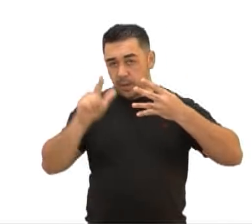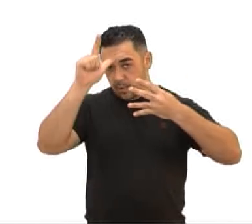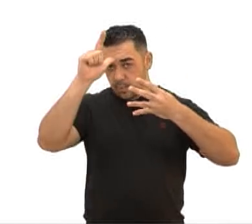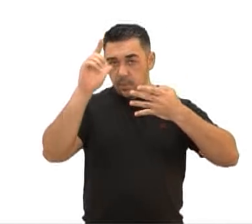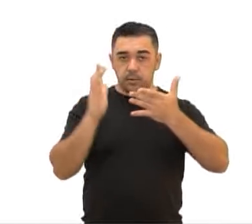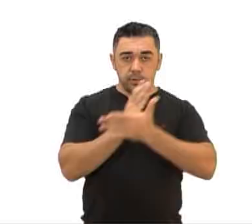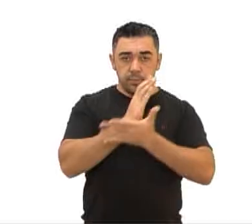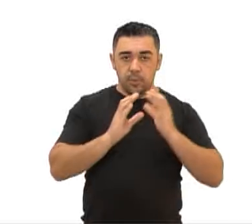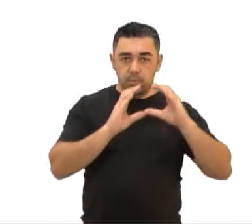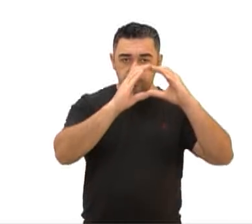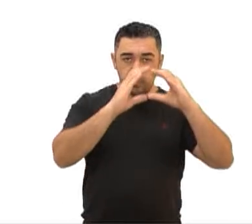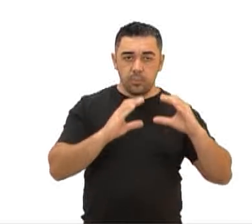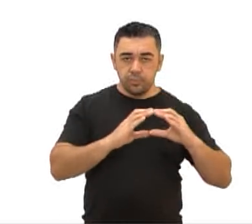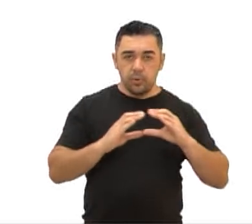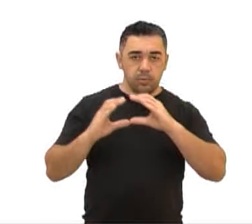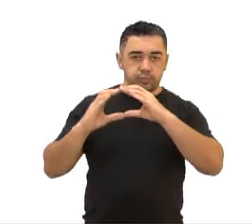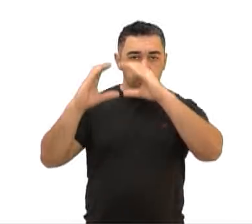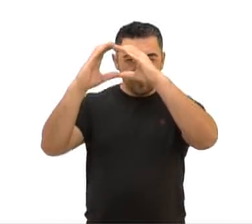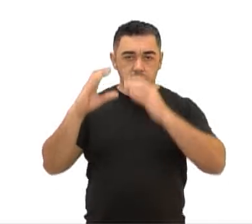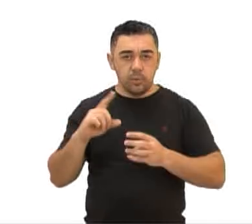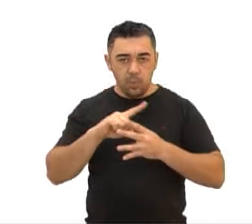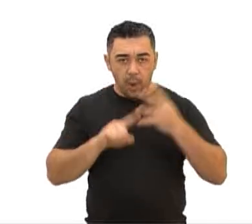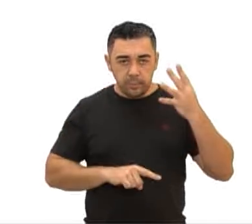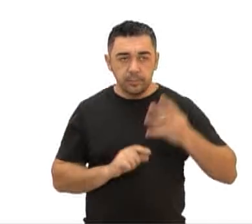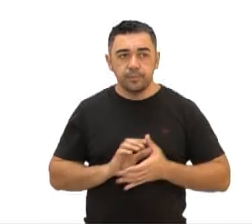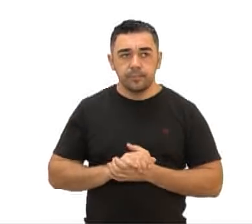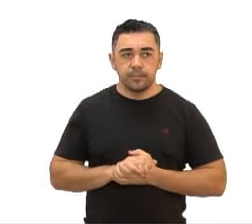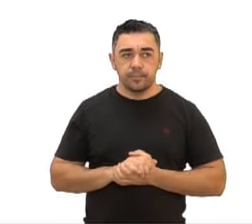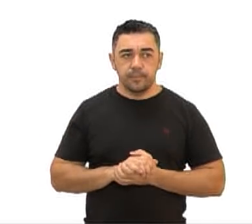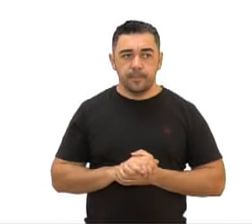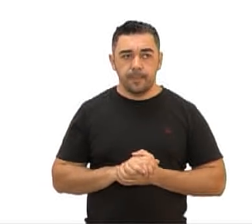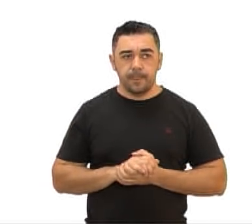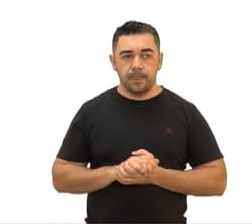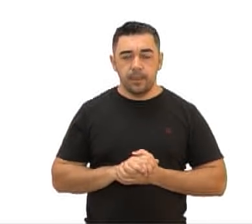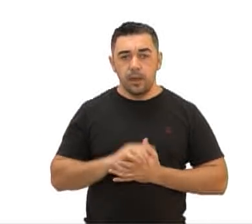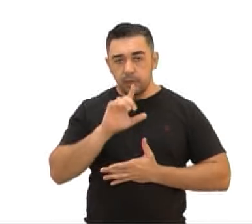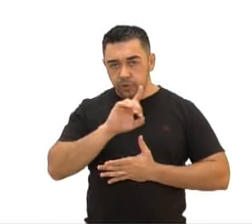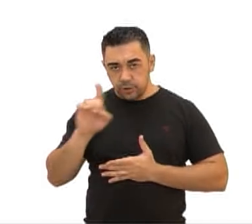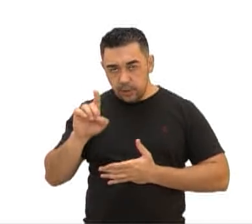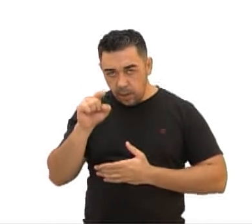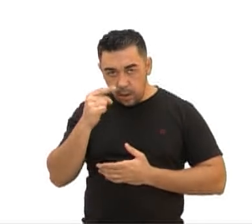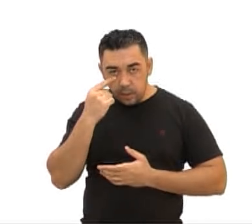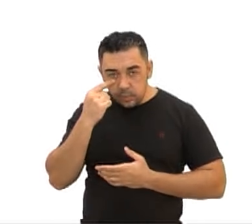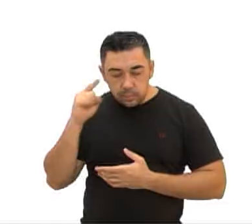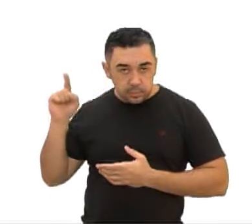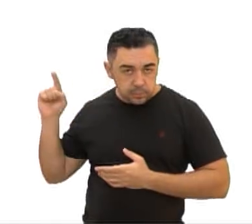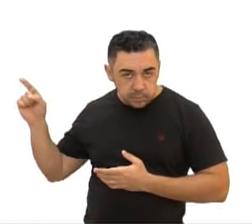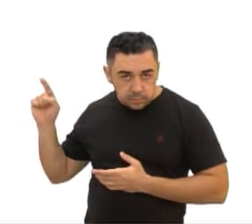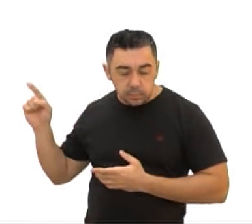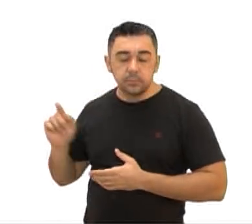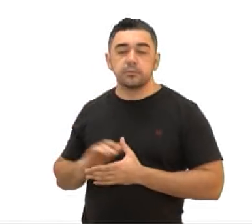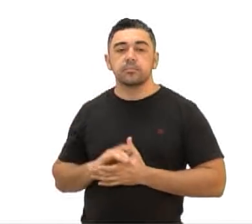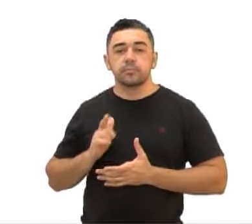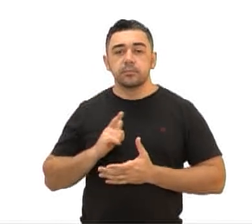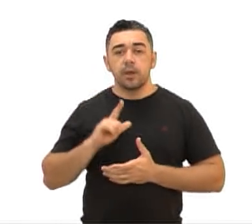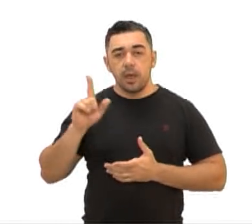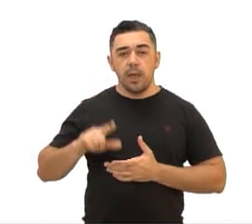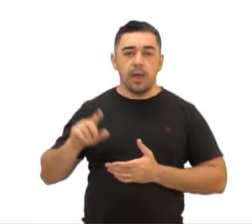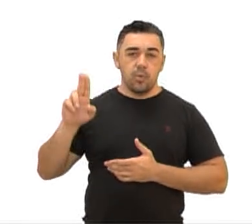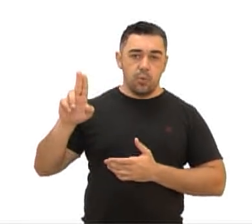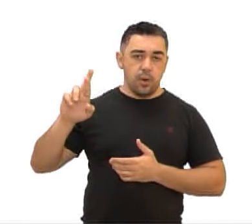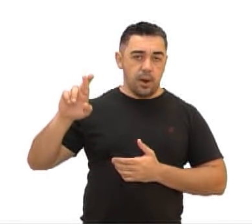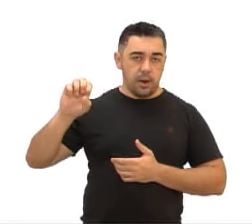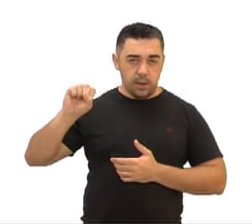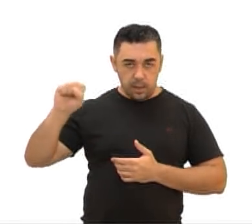de Potsdam. Aí então você tem, do seu lado direito aqui no mapa, você tem a zona soviética,